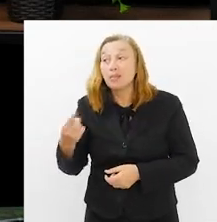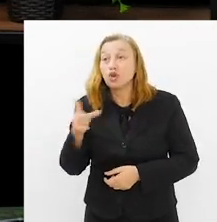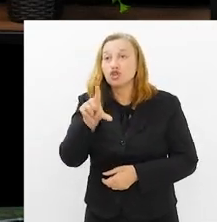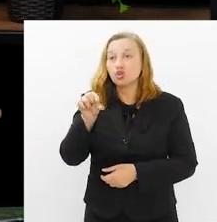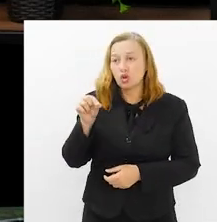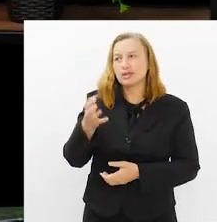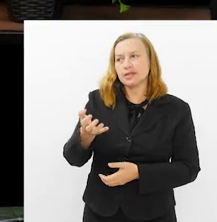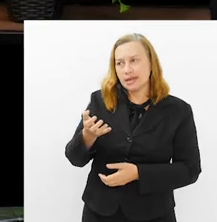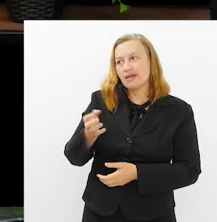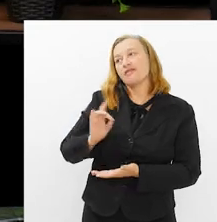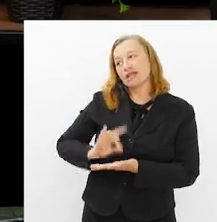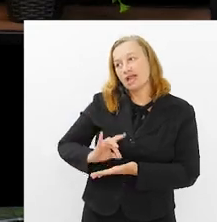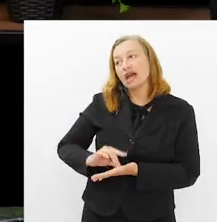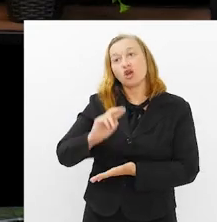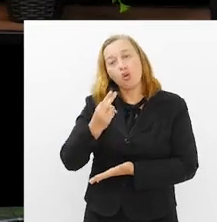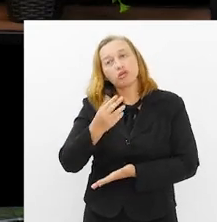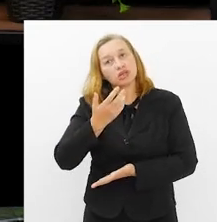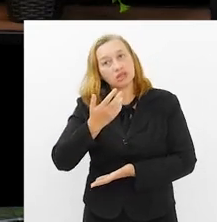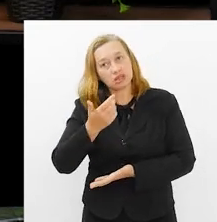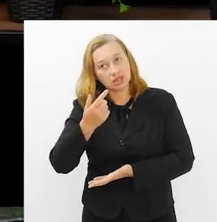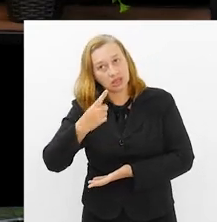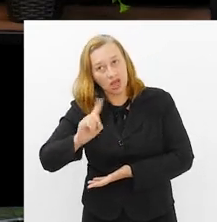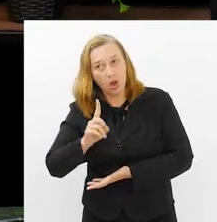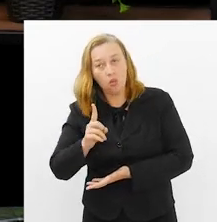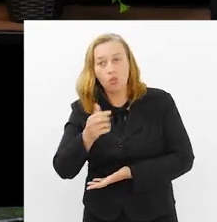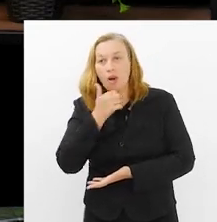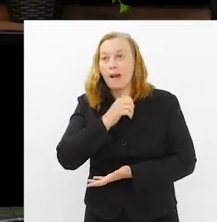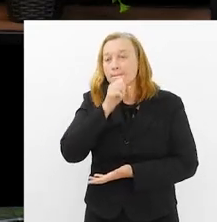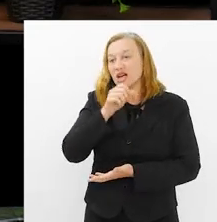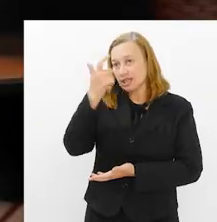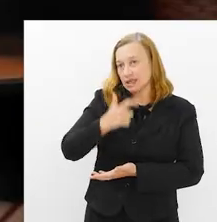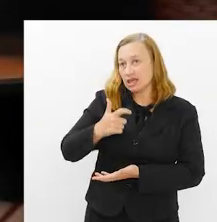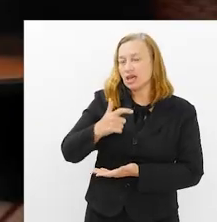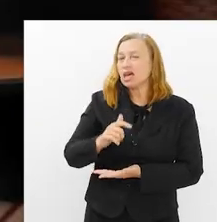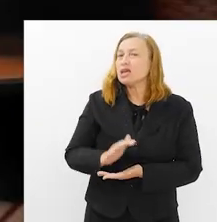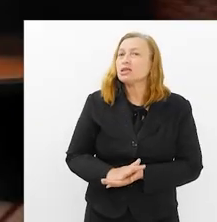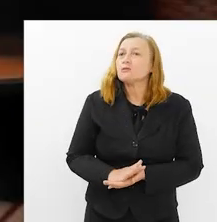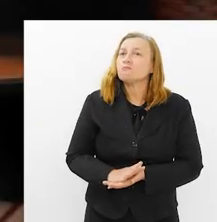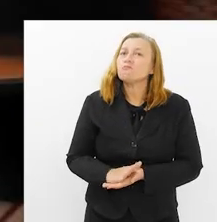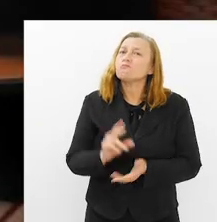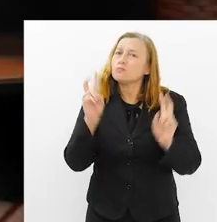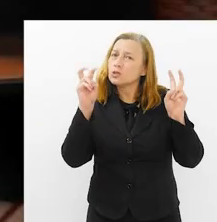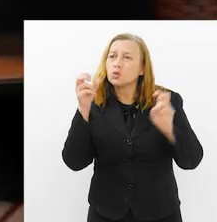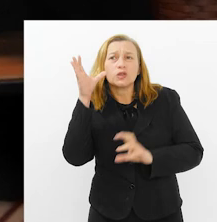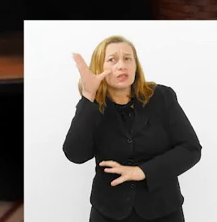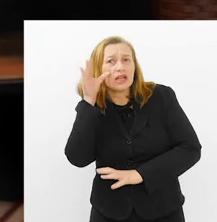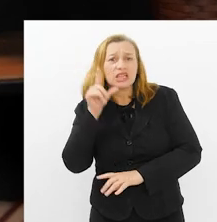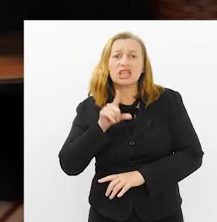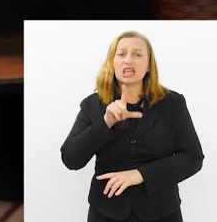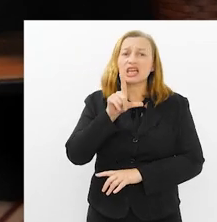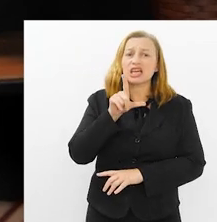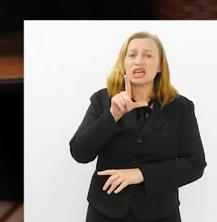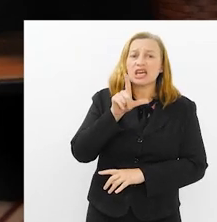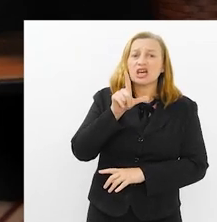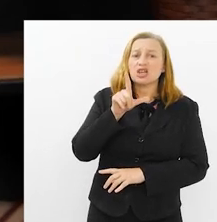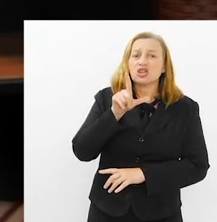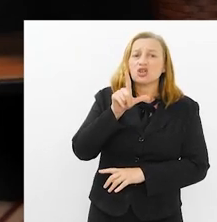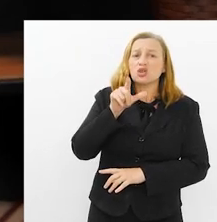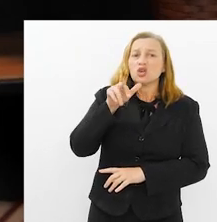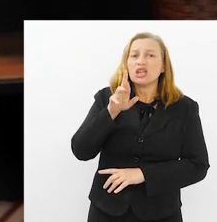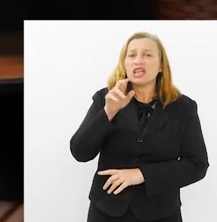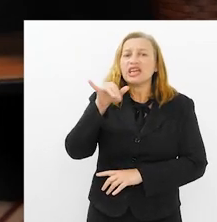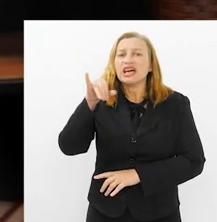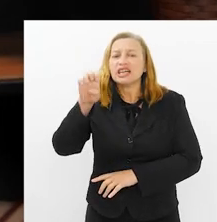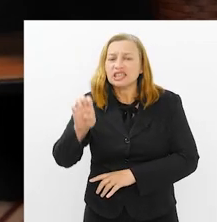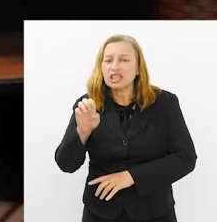depois escolher se queriam ser mães ou não. Essa é uma questão interessante. Liriane, você, com todo esse